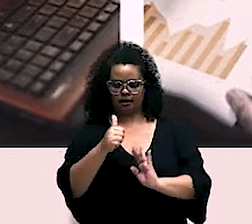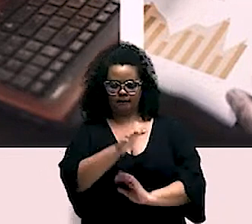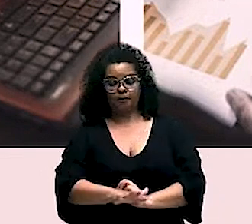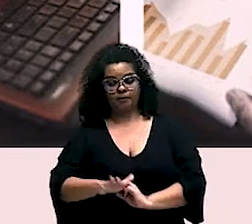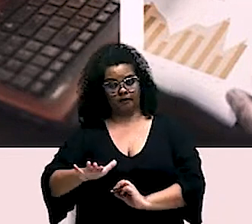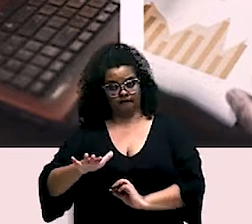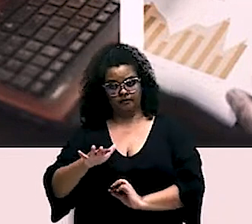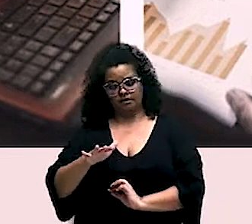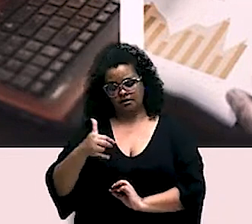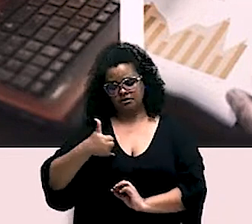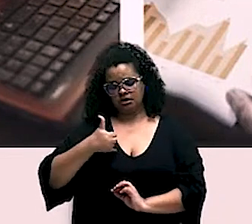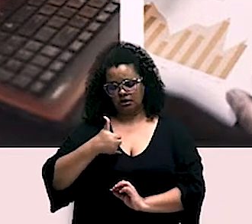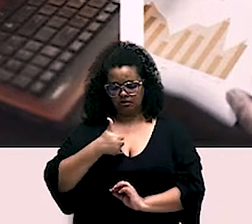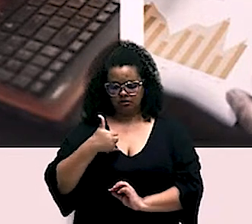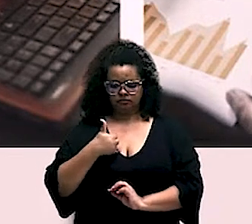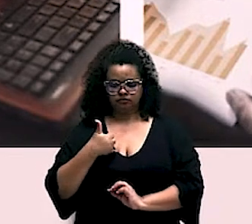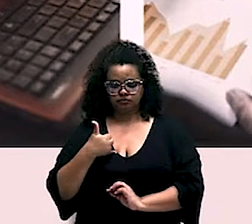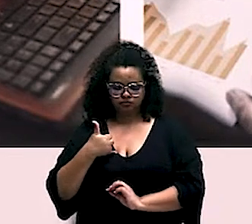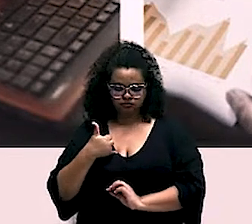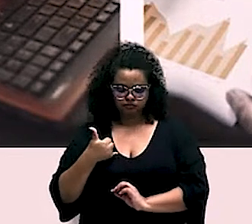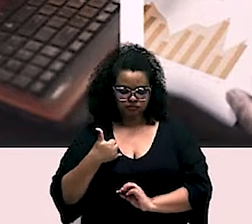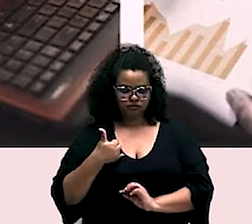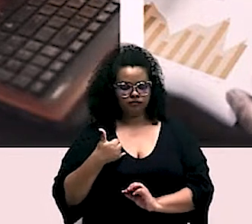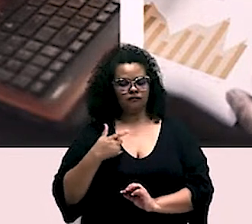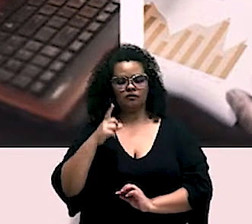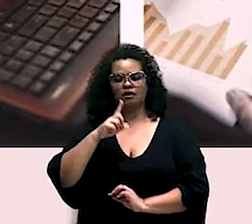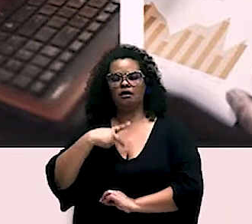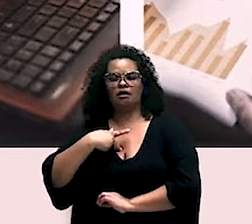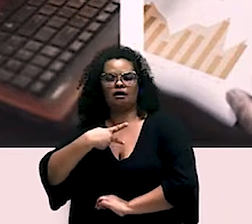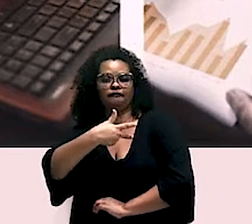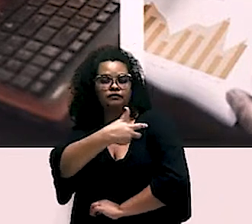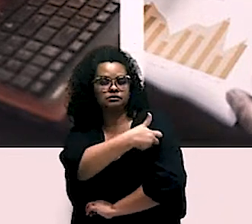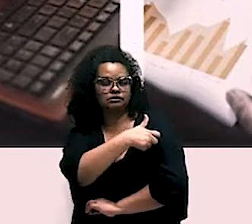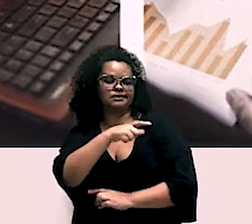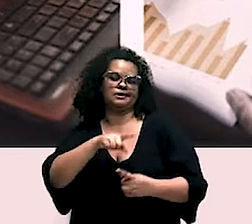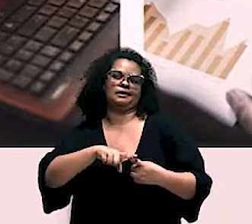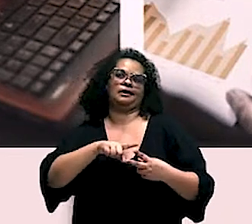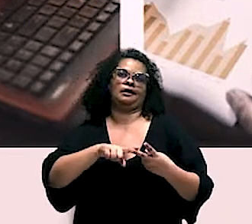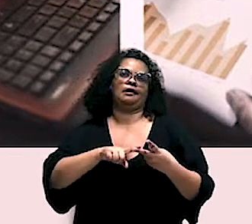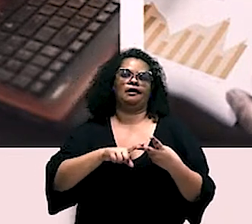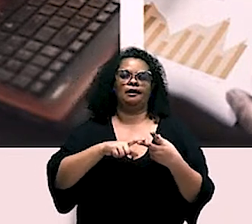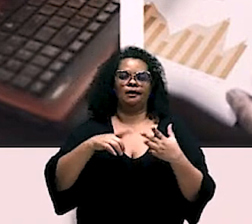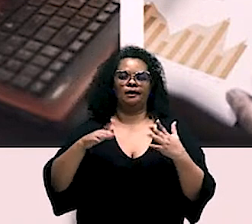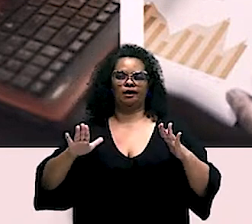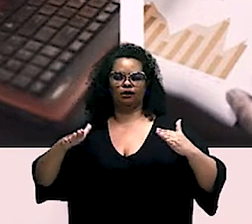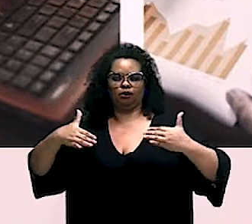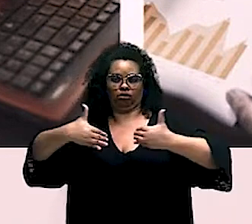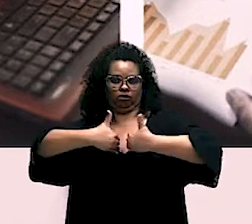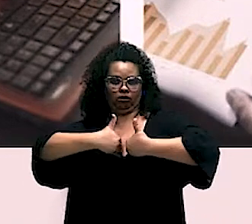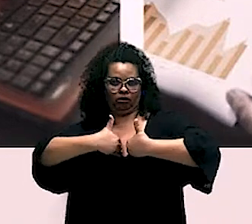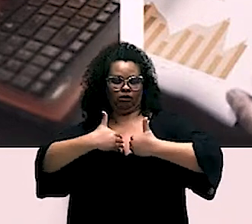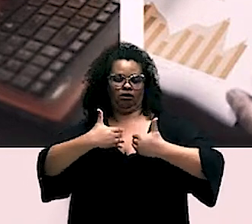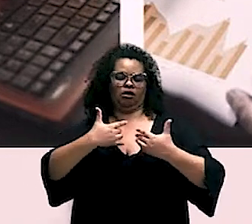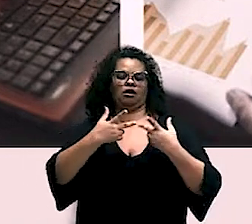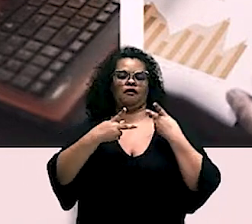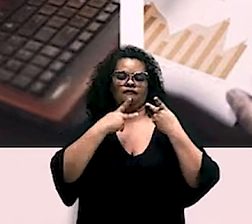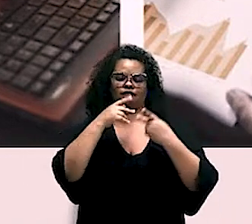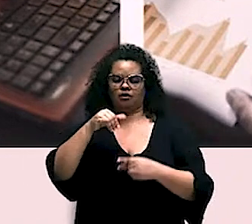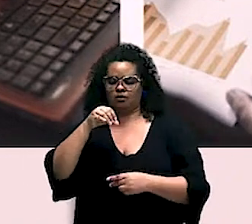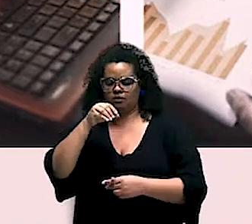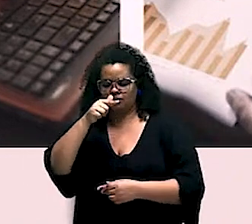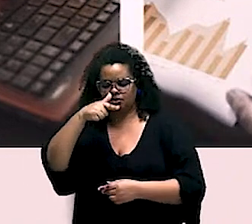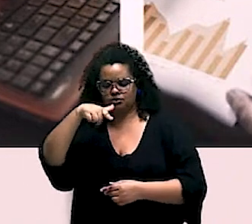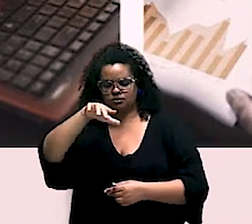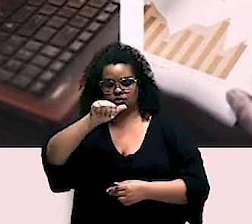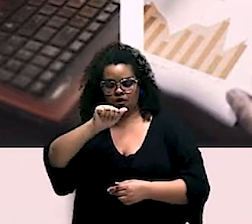foram trabalhadas, abordadas aqui, que é o caso da vacinação, por exemplo, do TEA, que João acabou de apresentar,